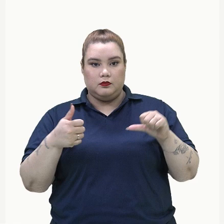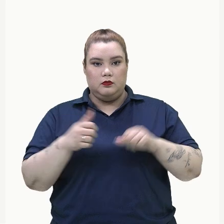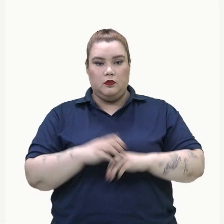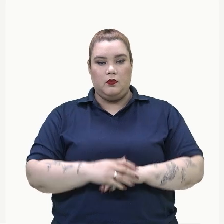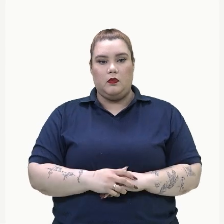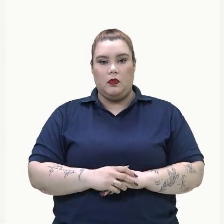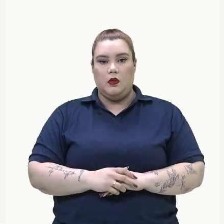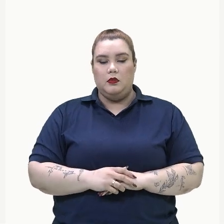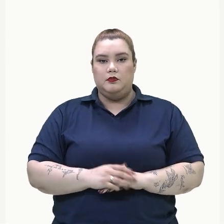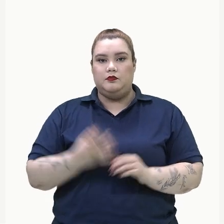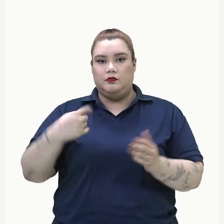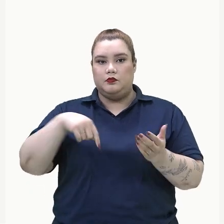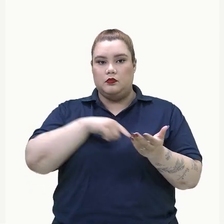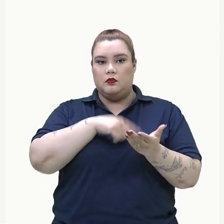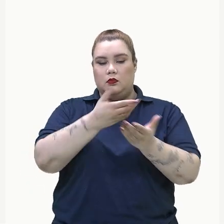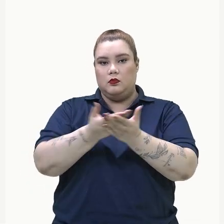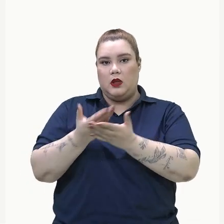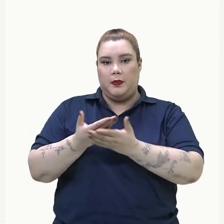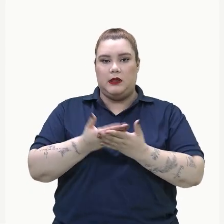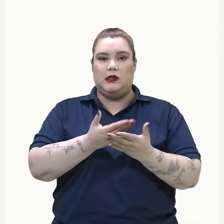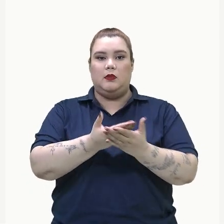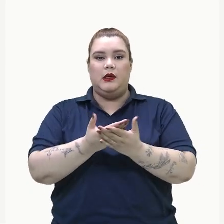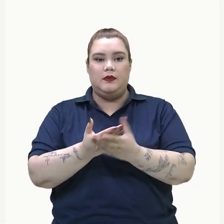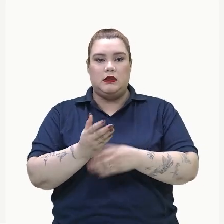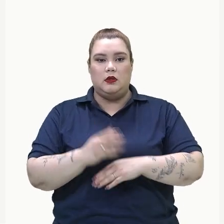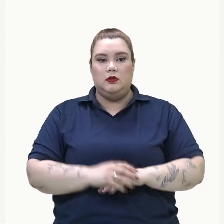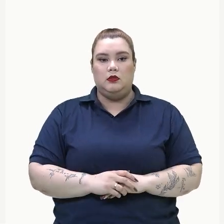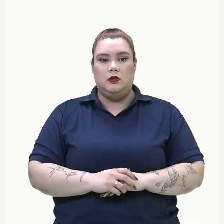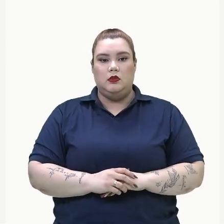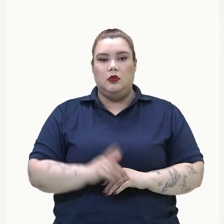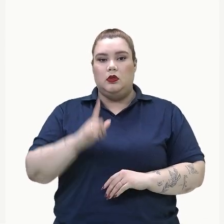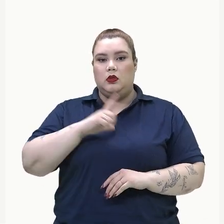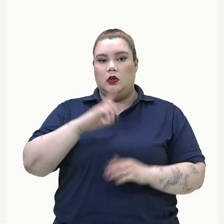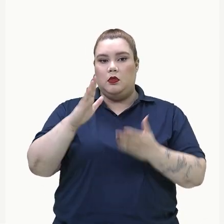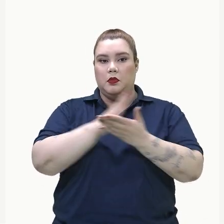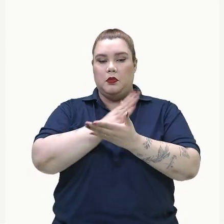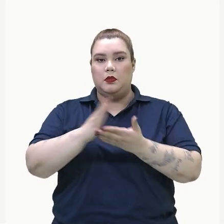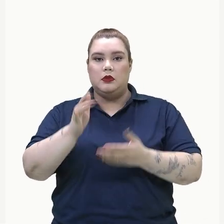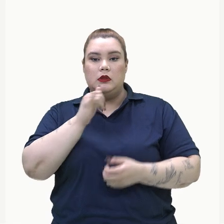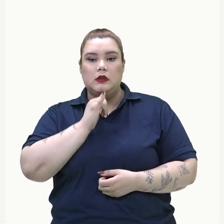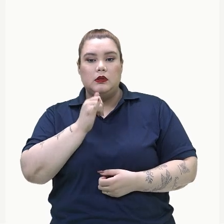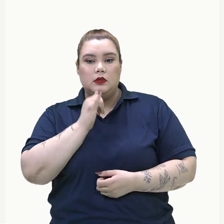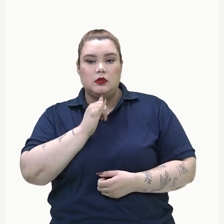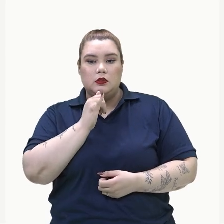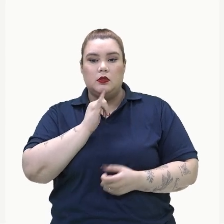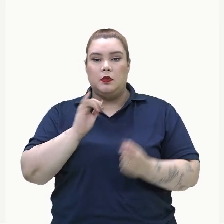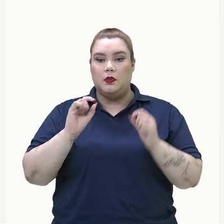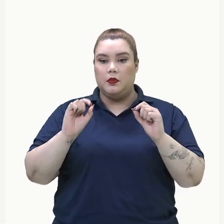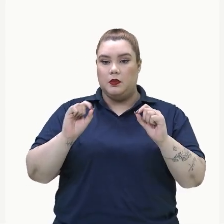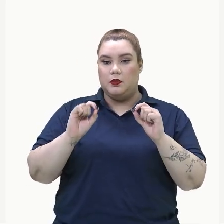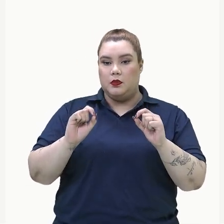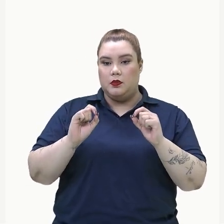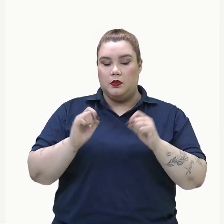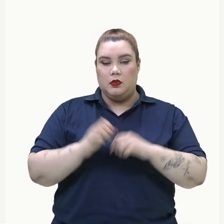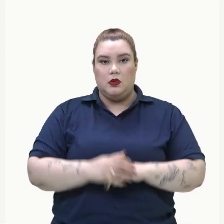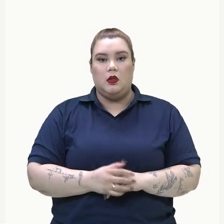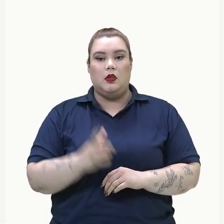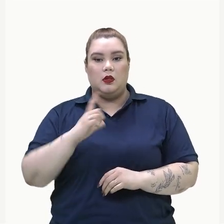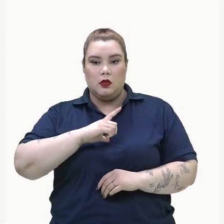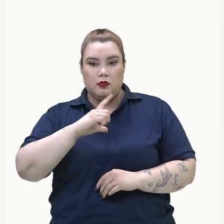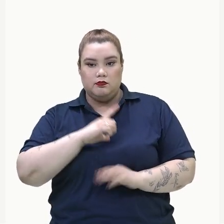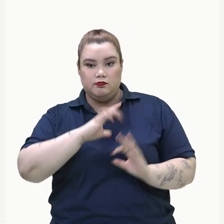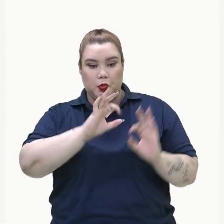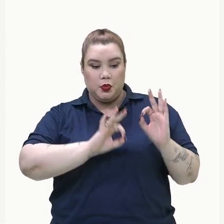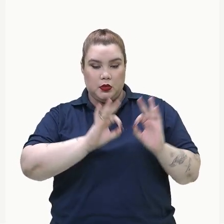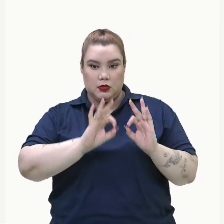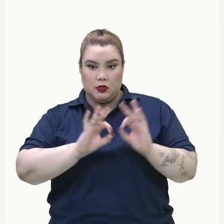né. A gente viu aqui alguns exemplos que a gente faz, então, um